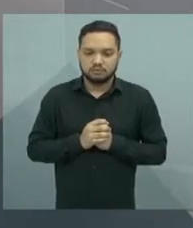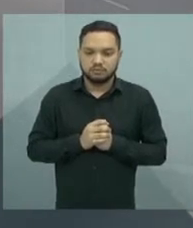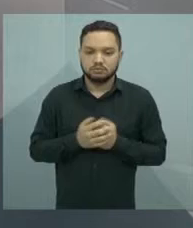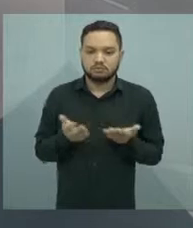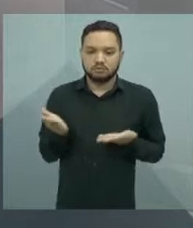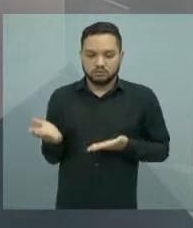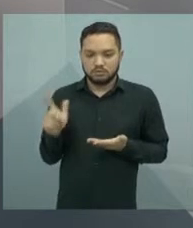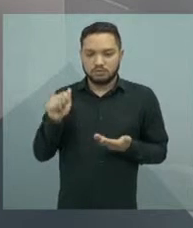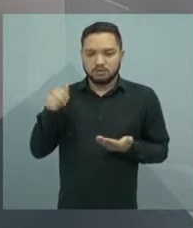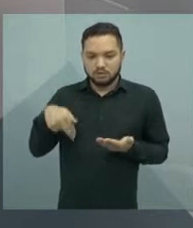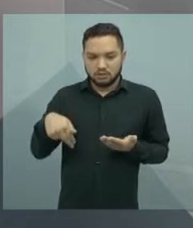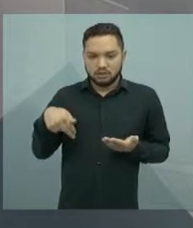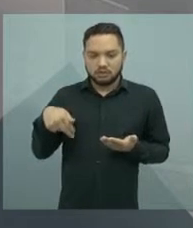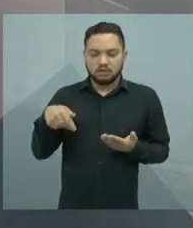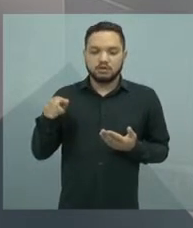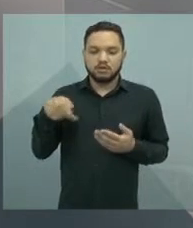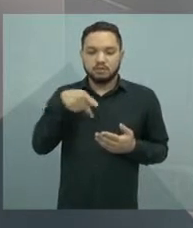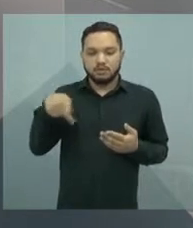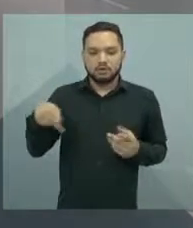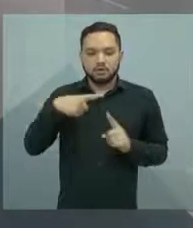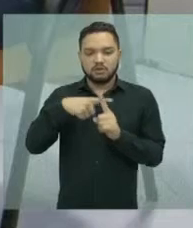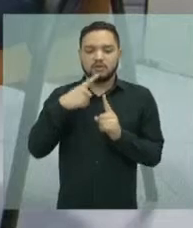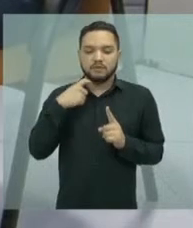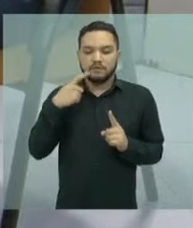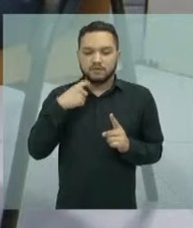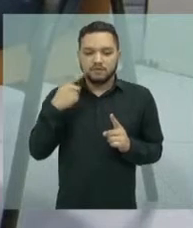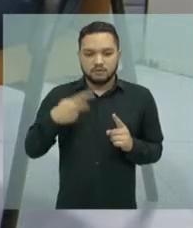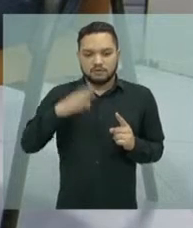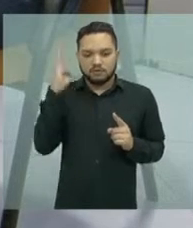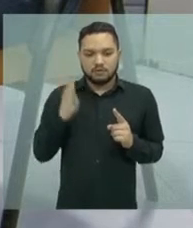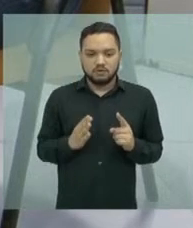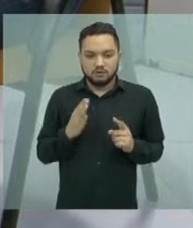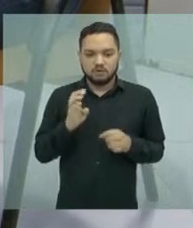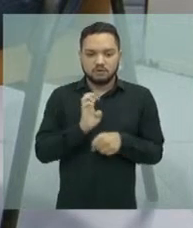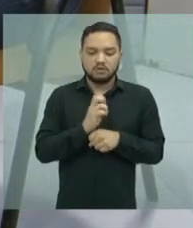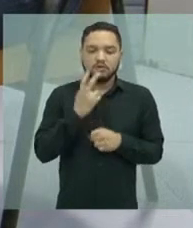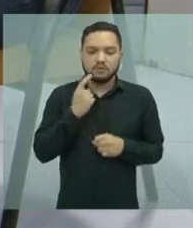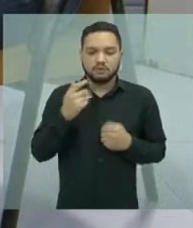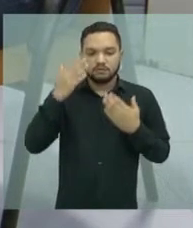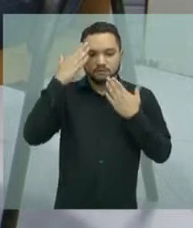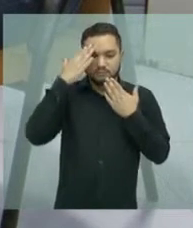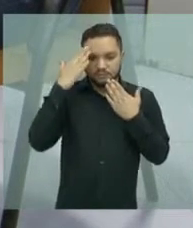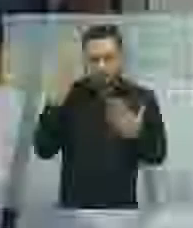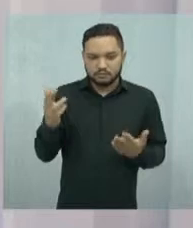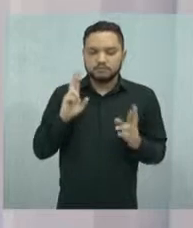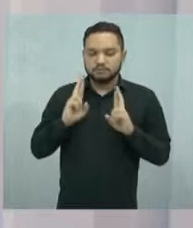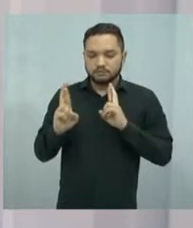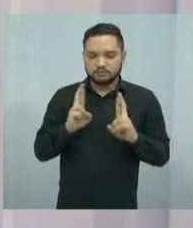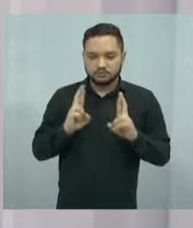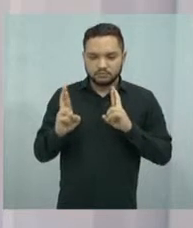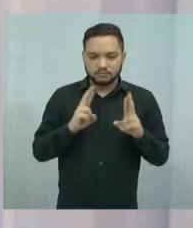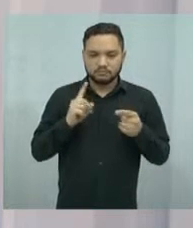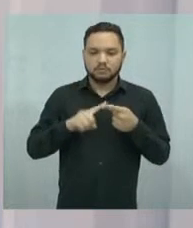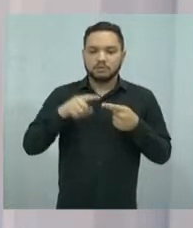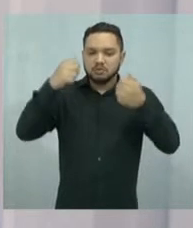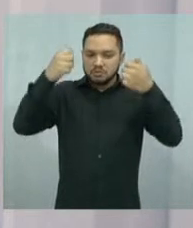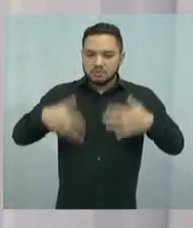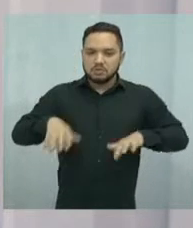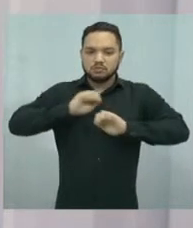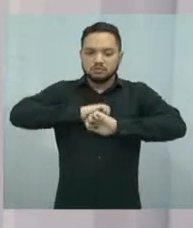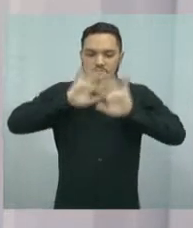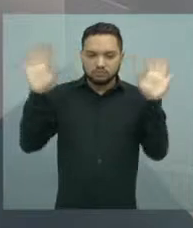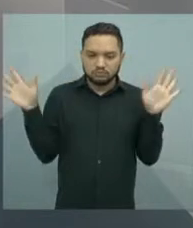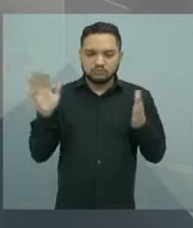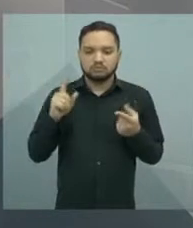Damasceno, presidente da Cruz Vermelha Brasil, aqui no Ideal no Ceará. Eu agradeço pela entrevista, pelos esclarecimentos